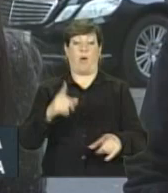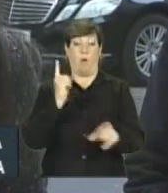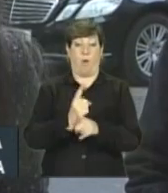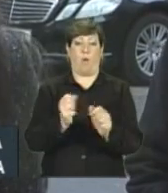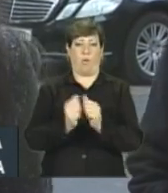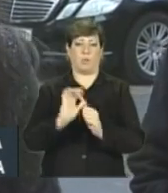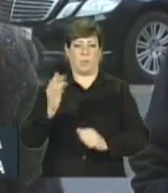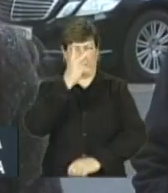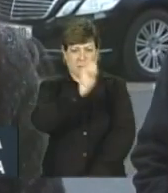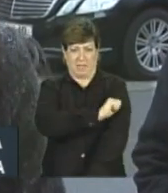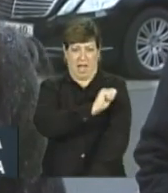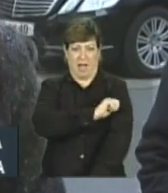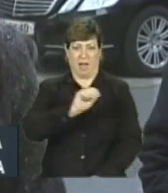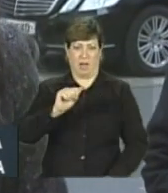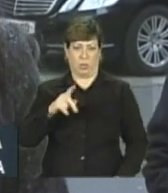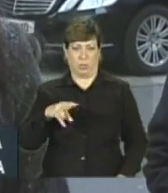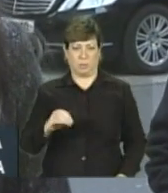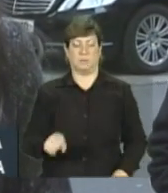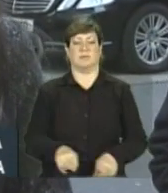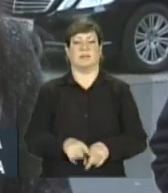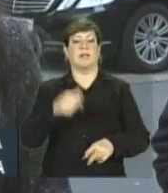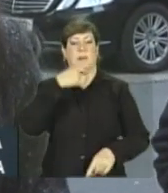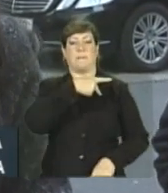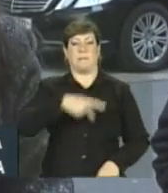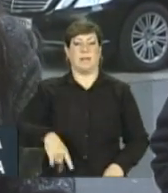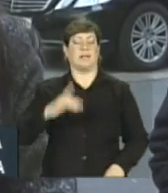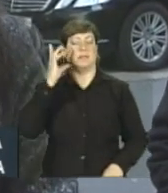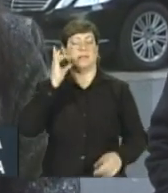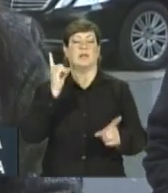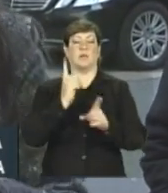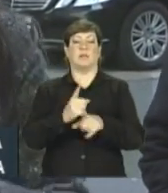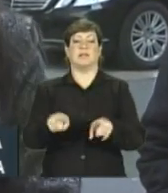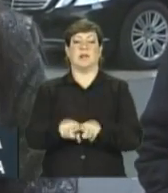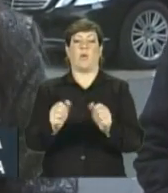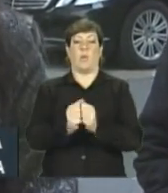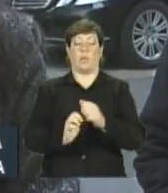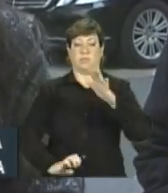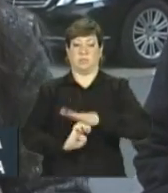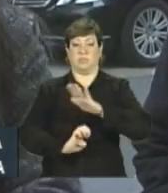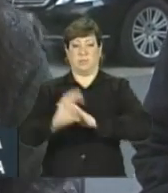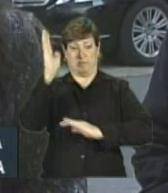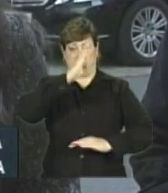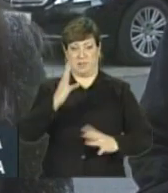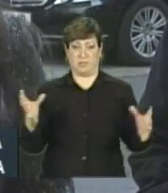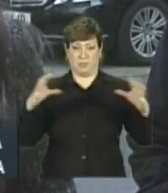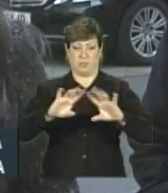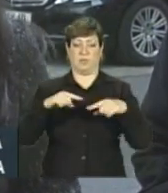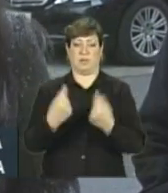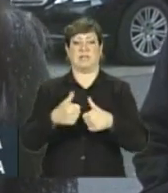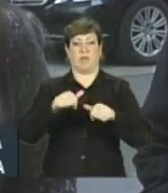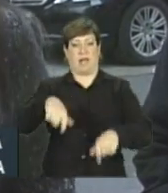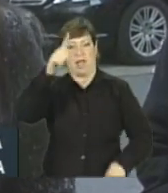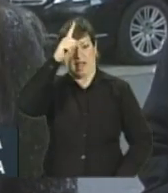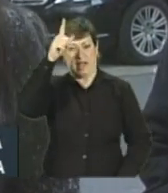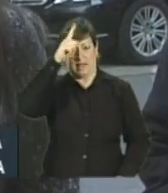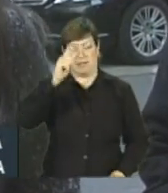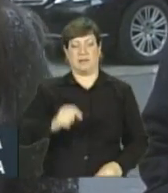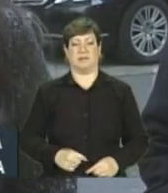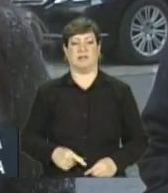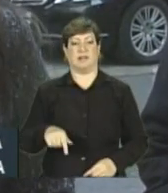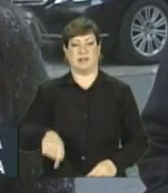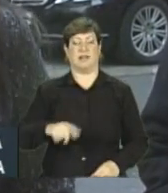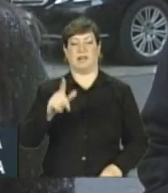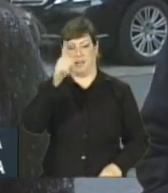encontro com os estudantes, a presidenta também deve se reunir com uma delegação de empresários brasileiros que estão aqui na Alemanha.